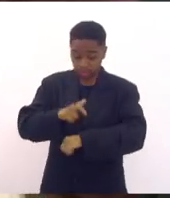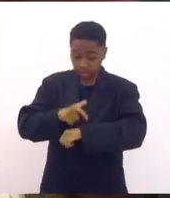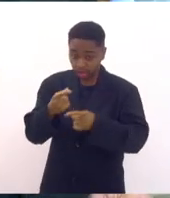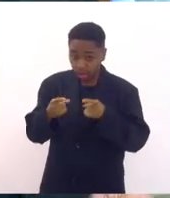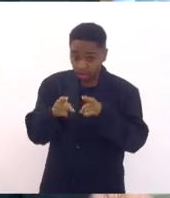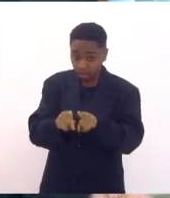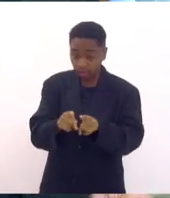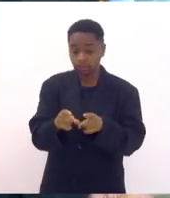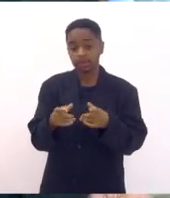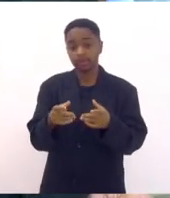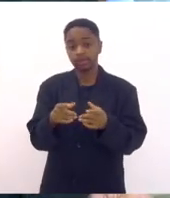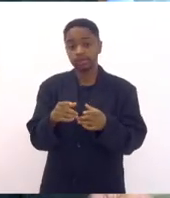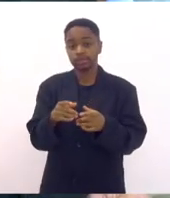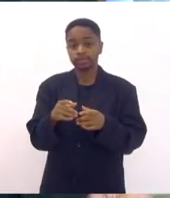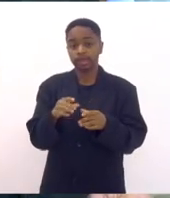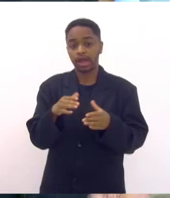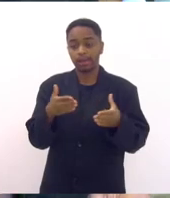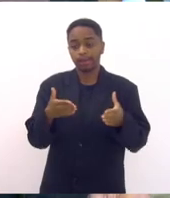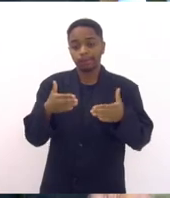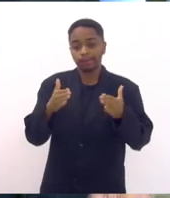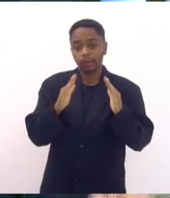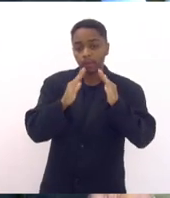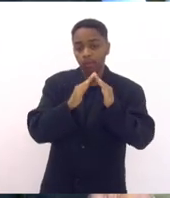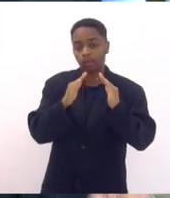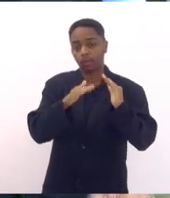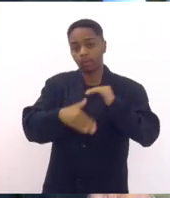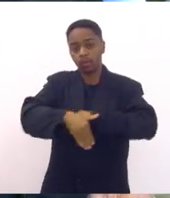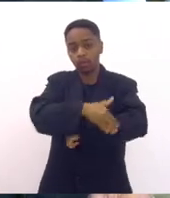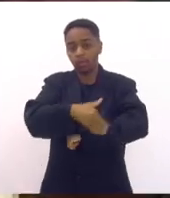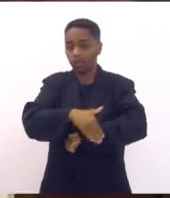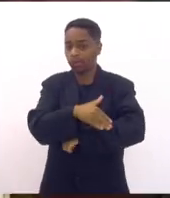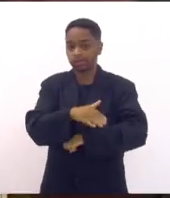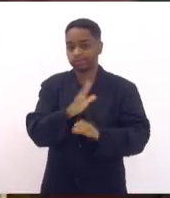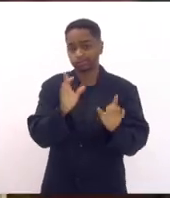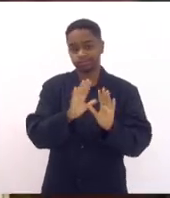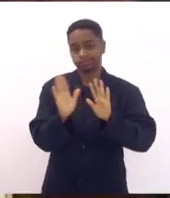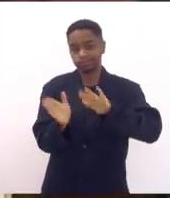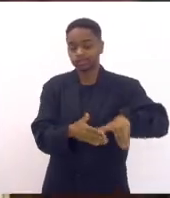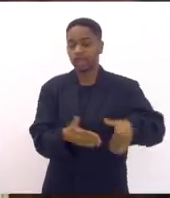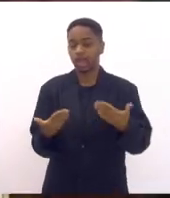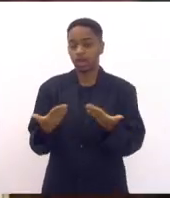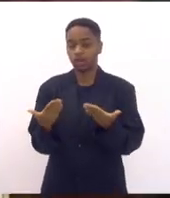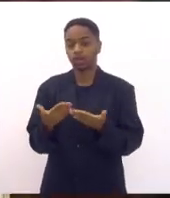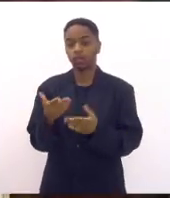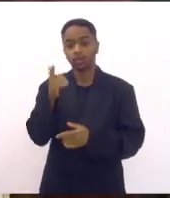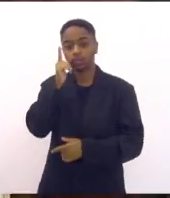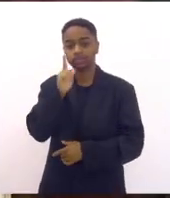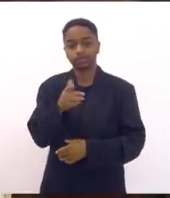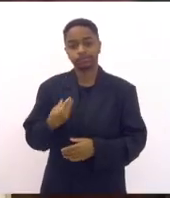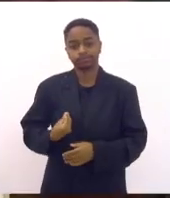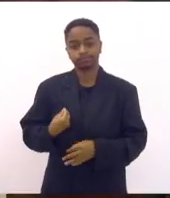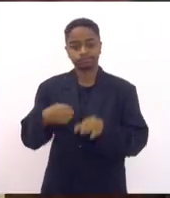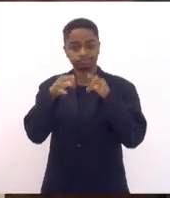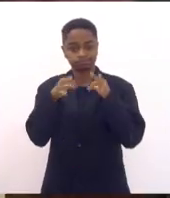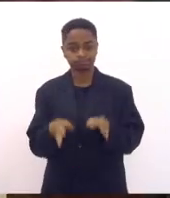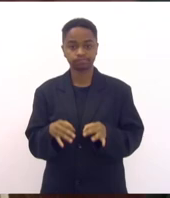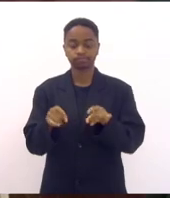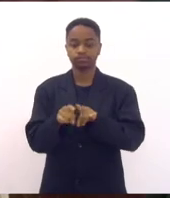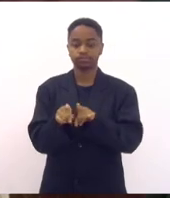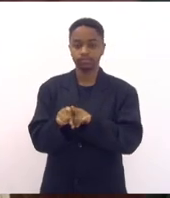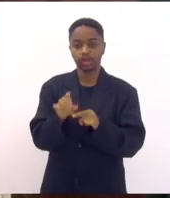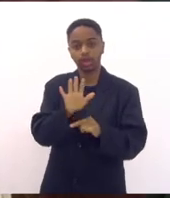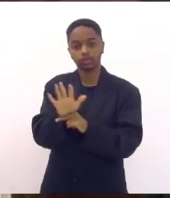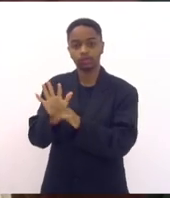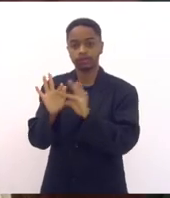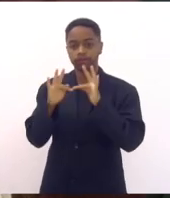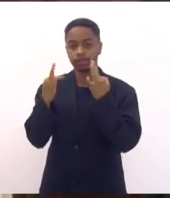elas saem da rua elas vão sustentar sua família vão ter sua dignidade de volta e com isso até